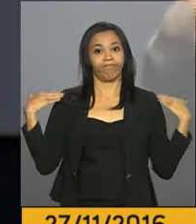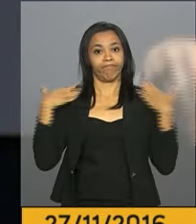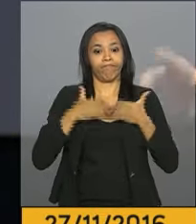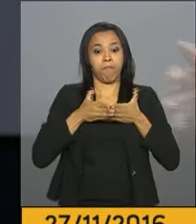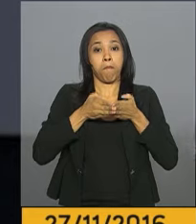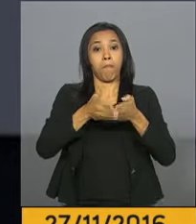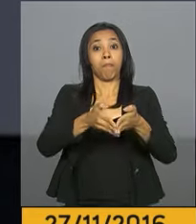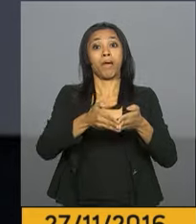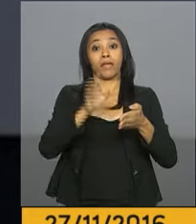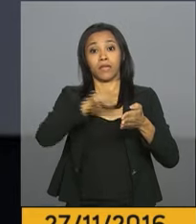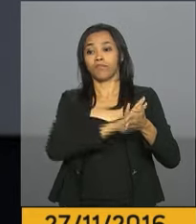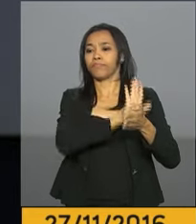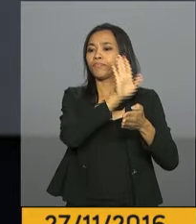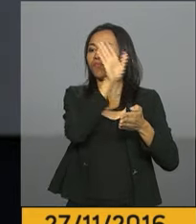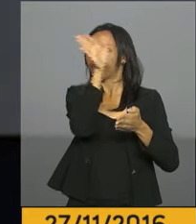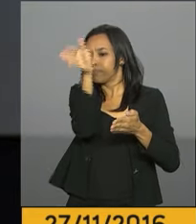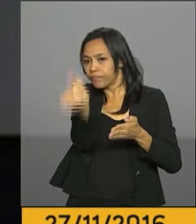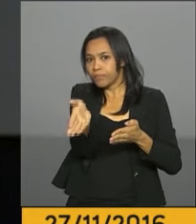fiscalizando